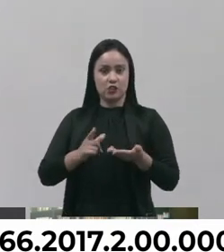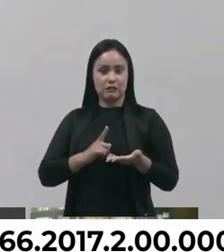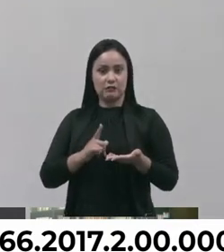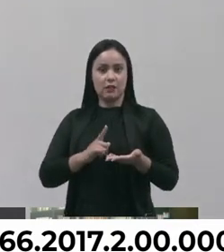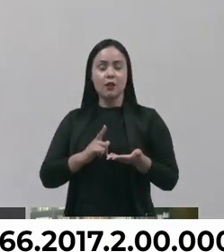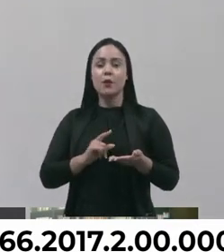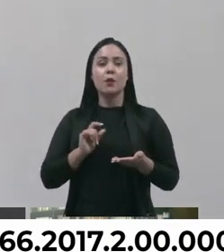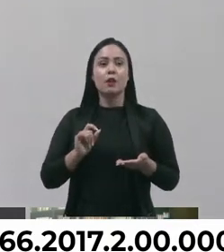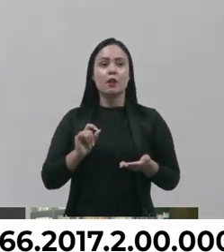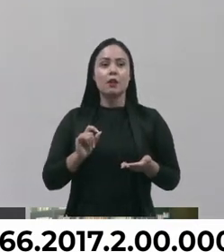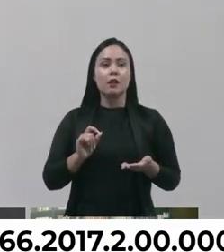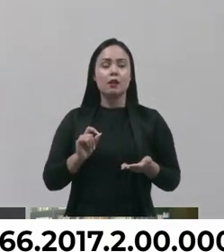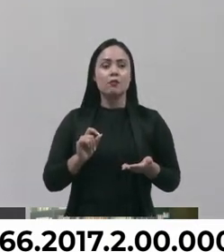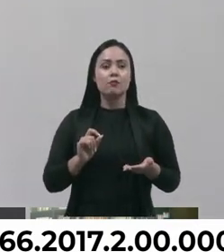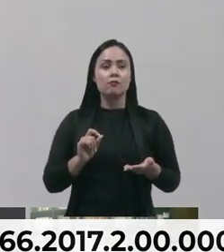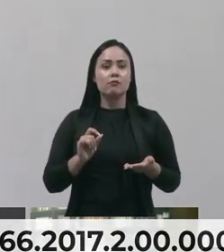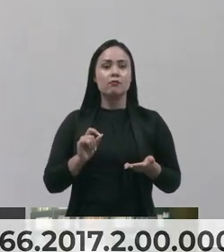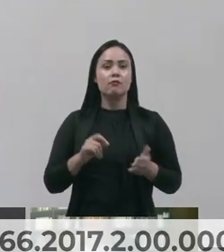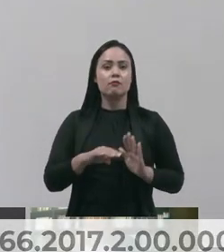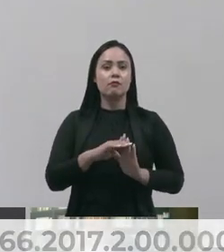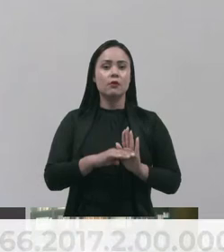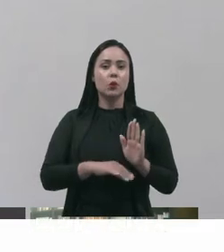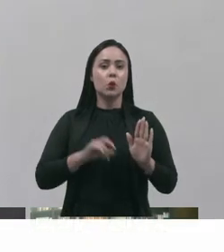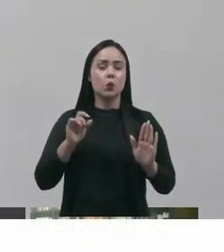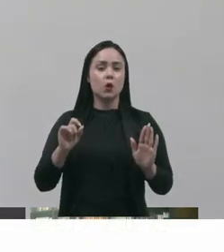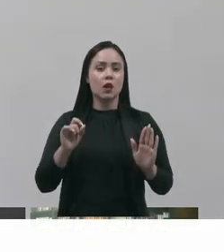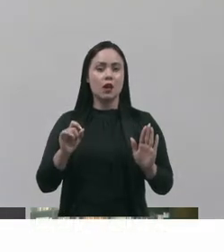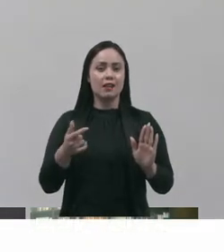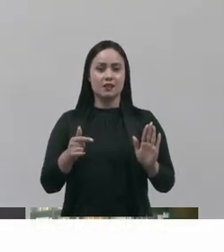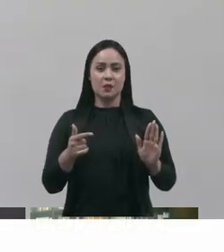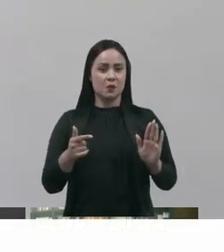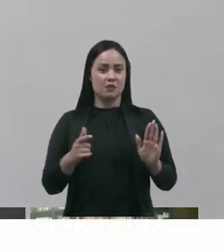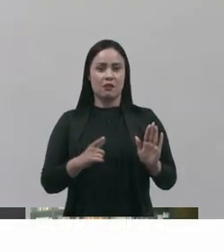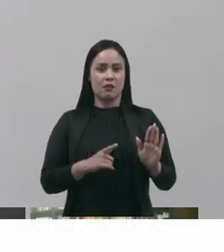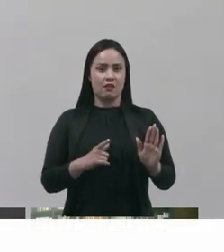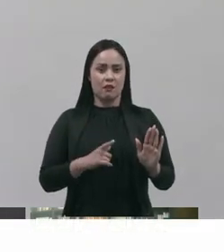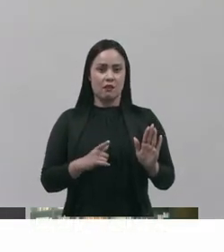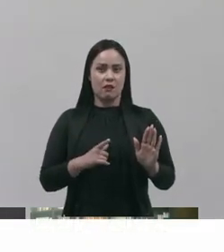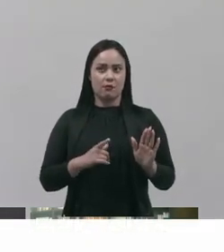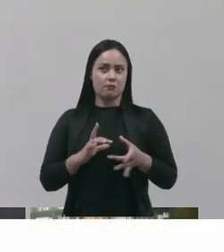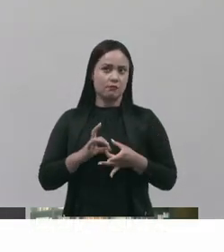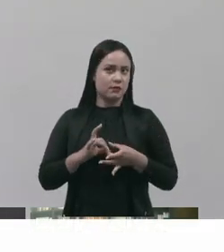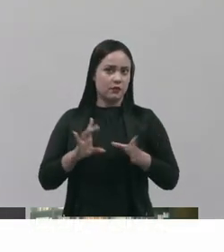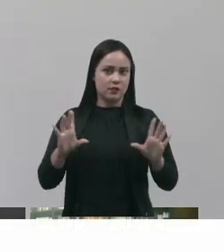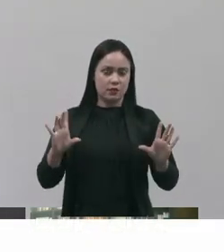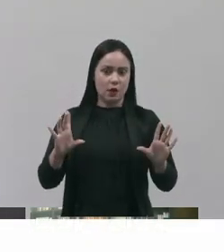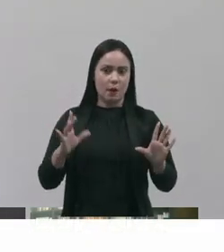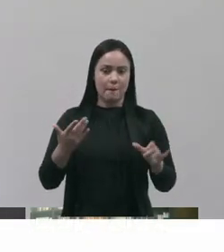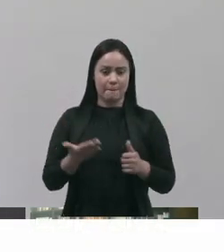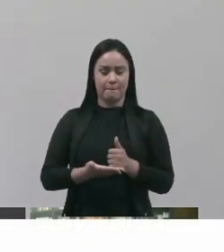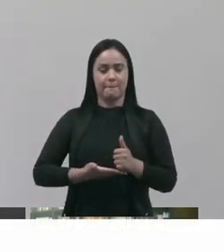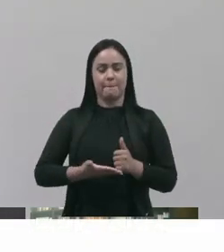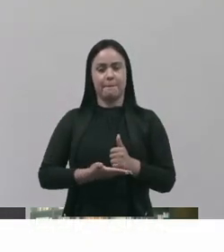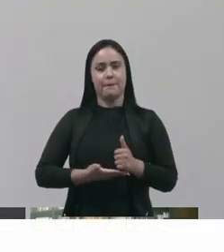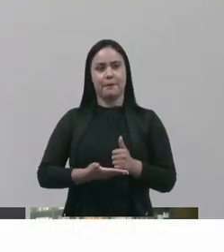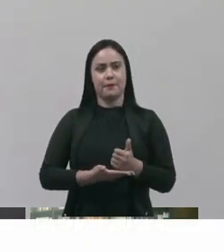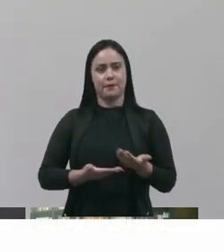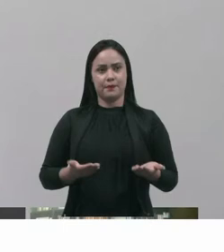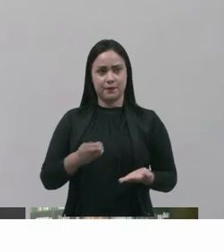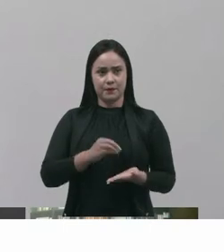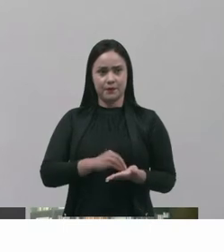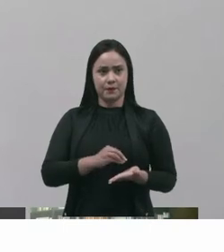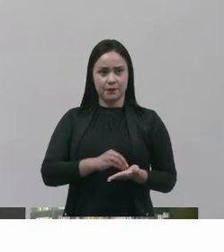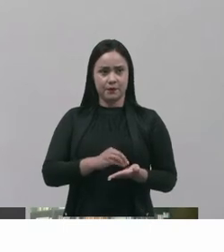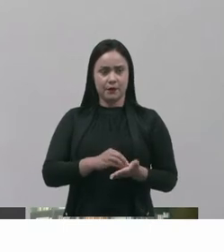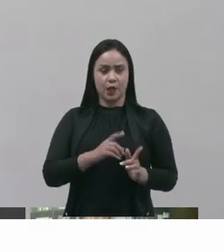senta na consideração de que, não tendo sido a absolvição fundada na ausência